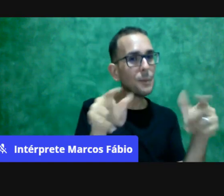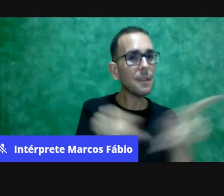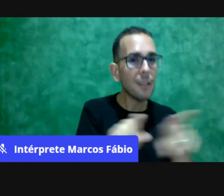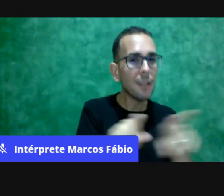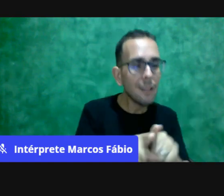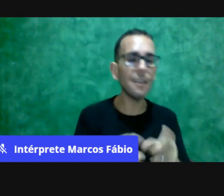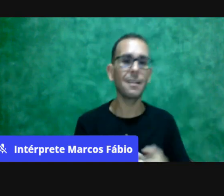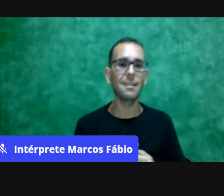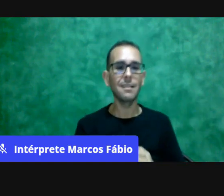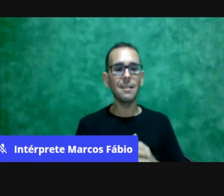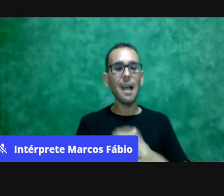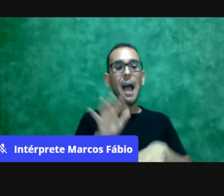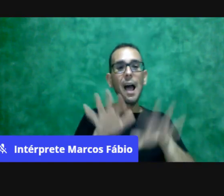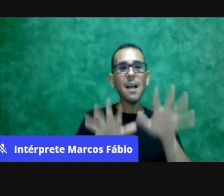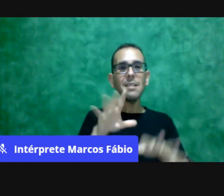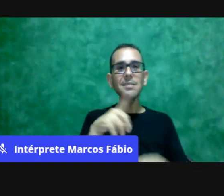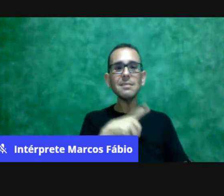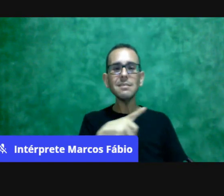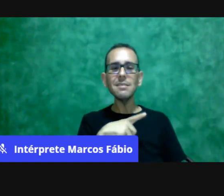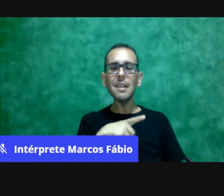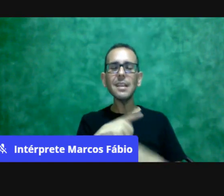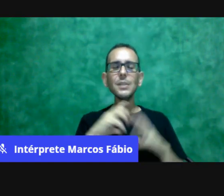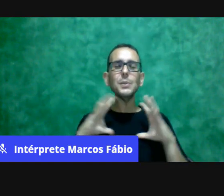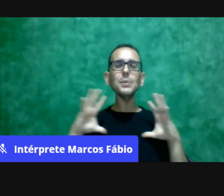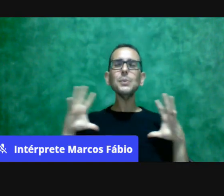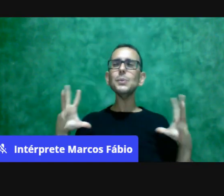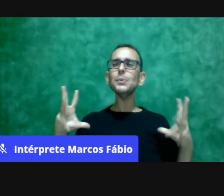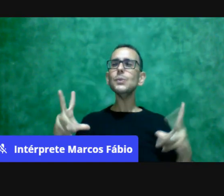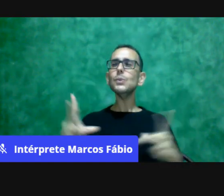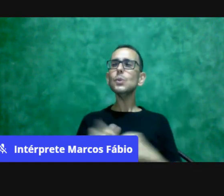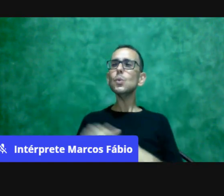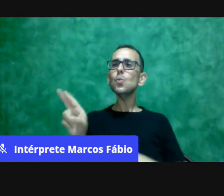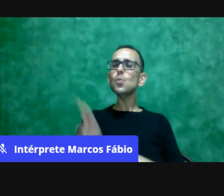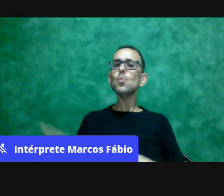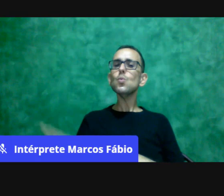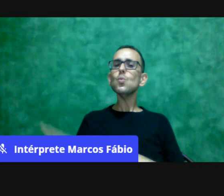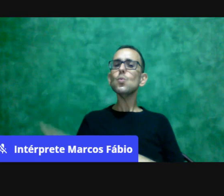às vezes, a gente tem o anseio de trazer tudo aquilo que nós utilizávamos